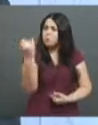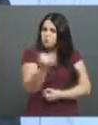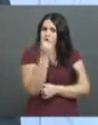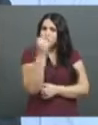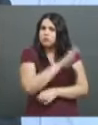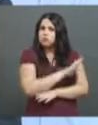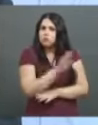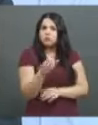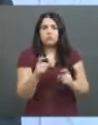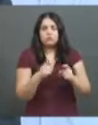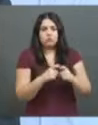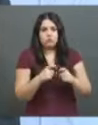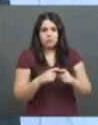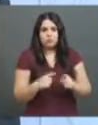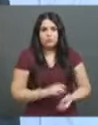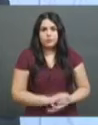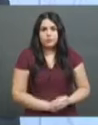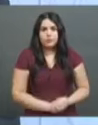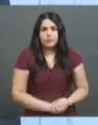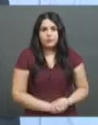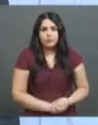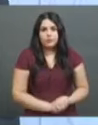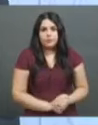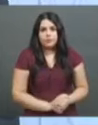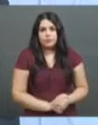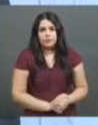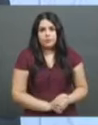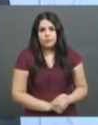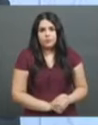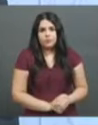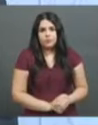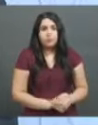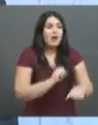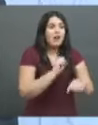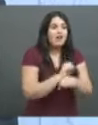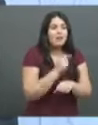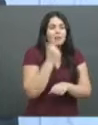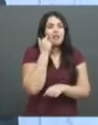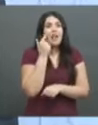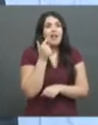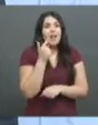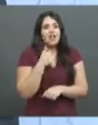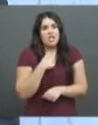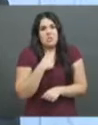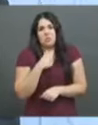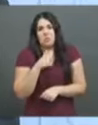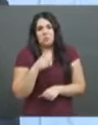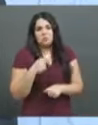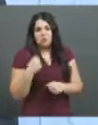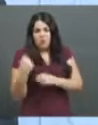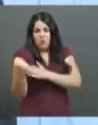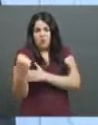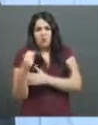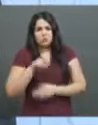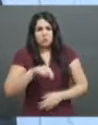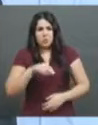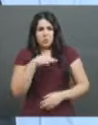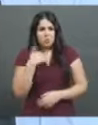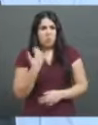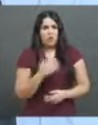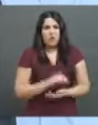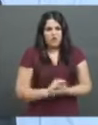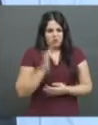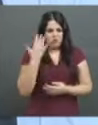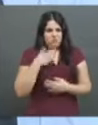médico, né? Lembrar, deixar de achar que ele é indestrutível, que aquilo não acontece